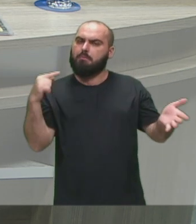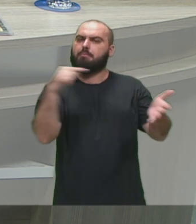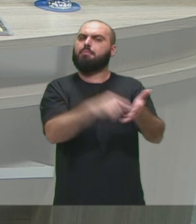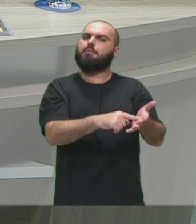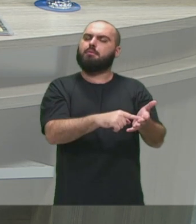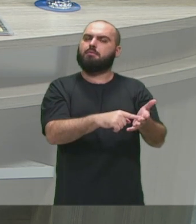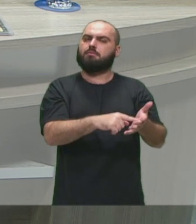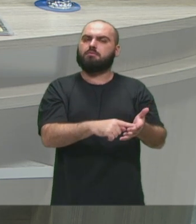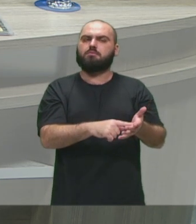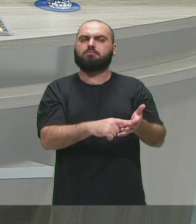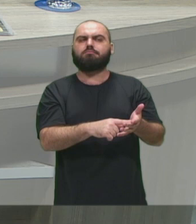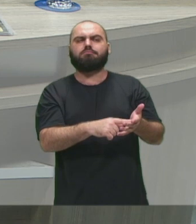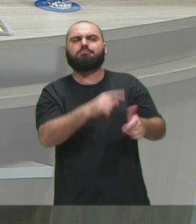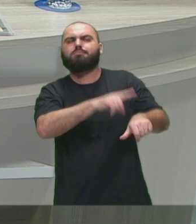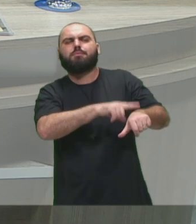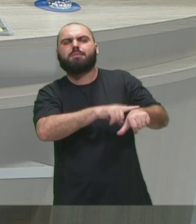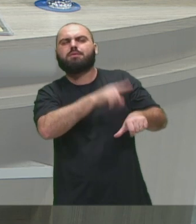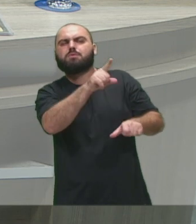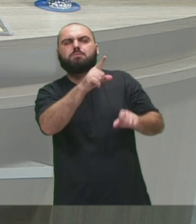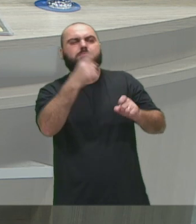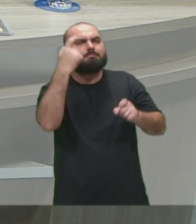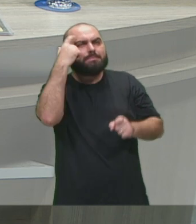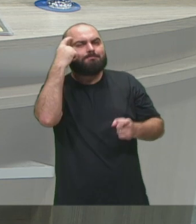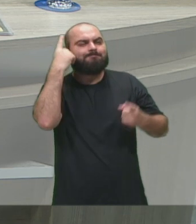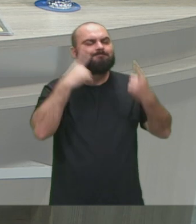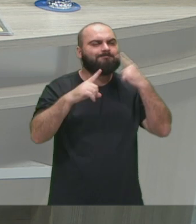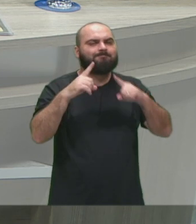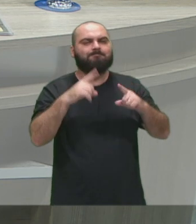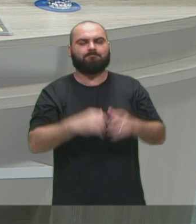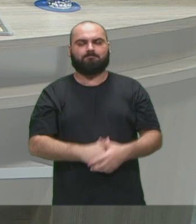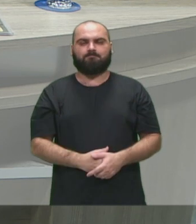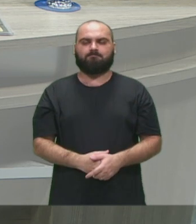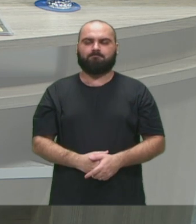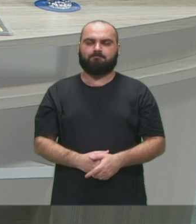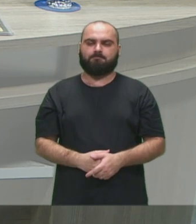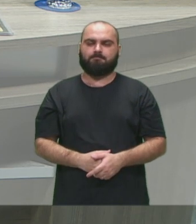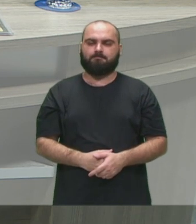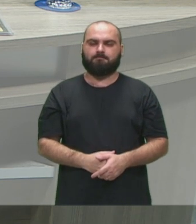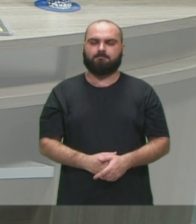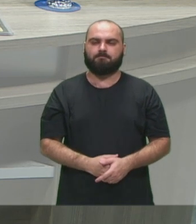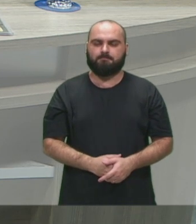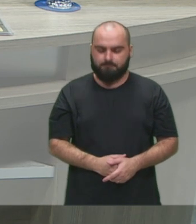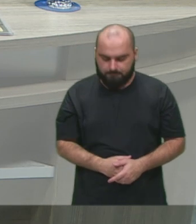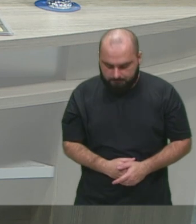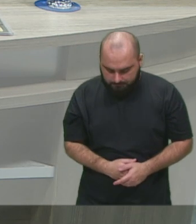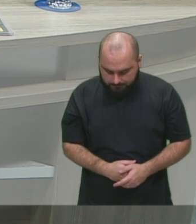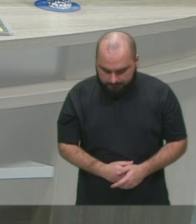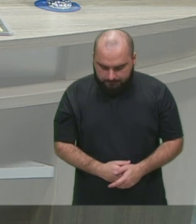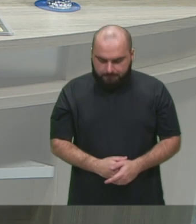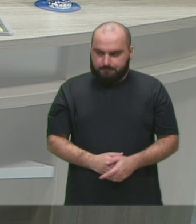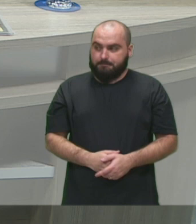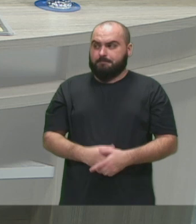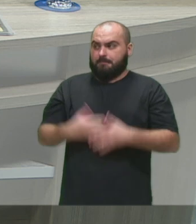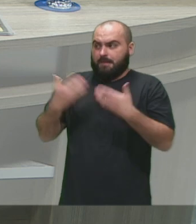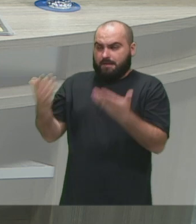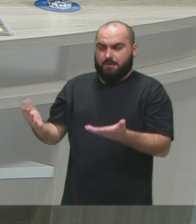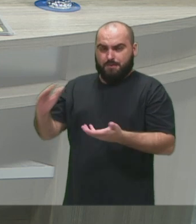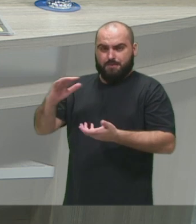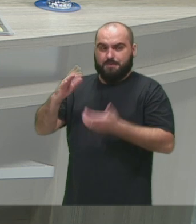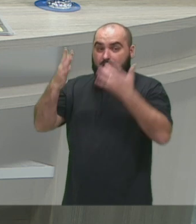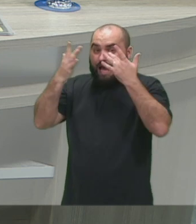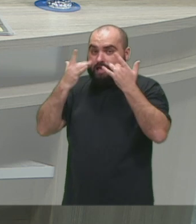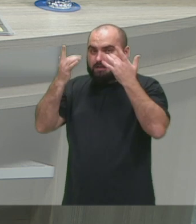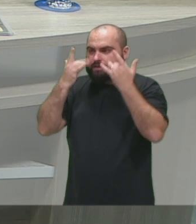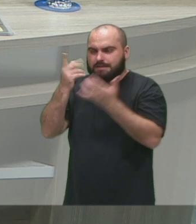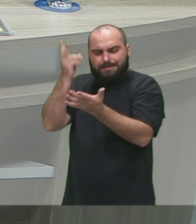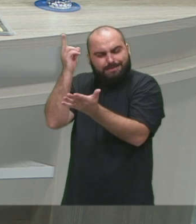mundo? Em que momento se deu isso? Tu sabes que o artista ele tem um papel milenar na sociedade, né? Ele